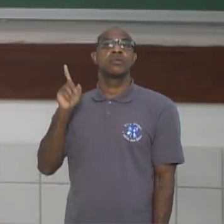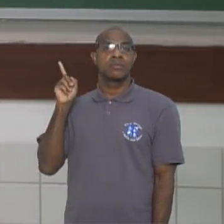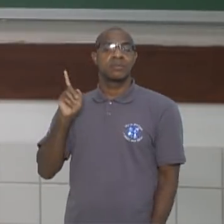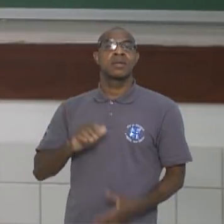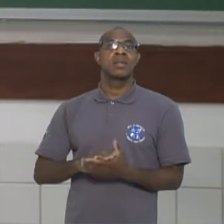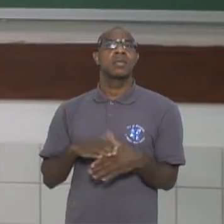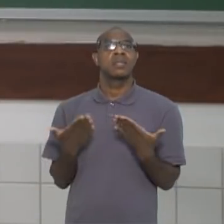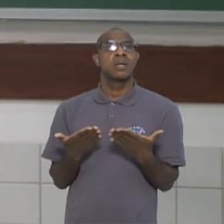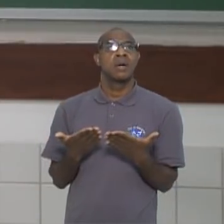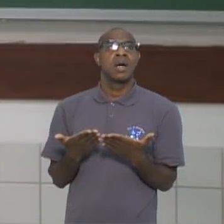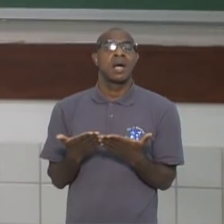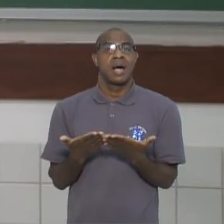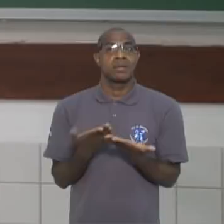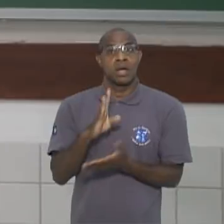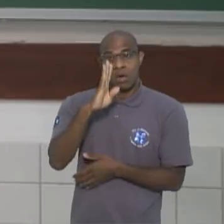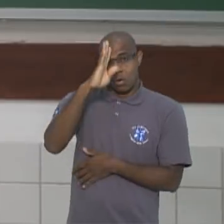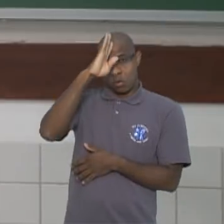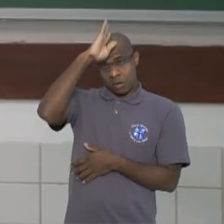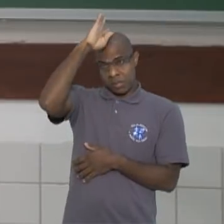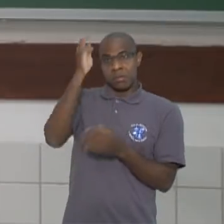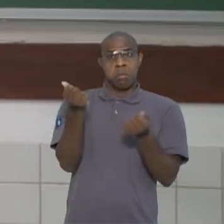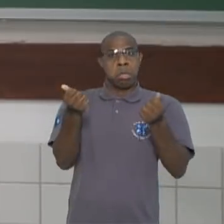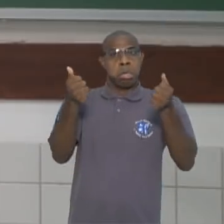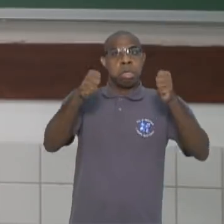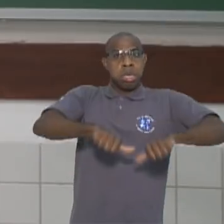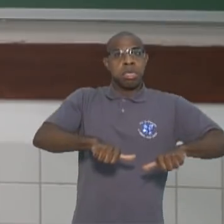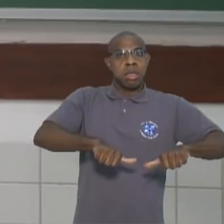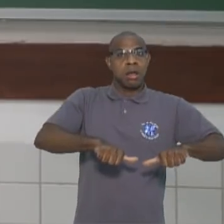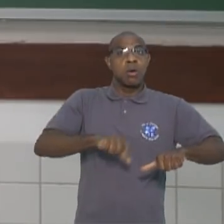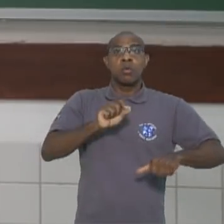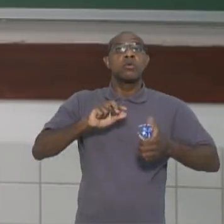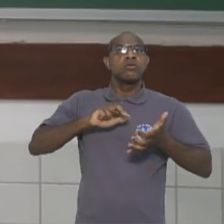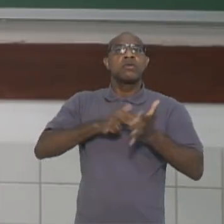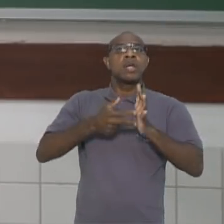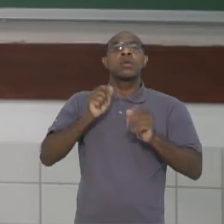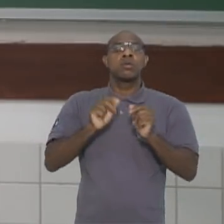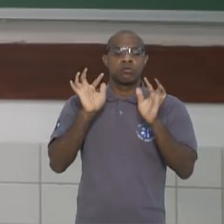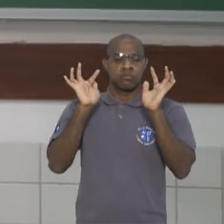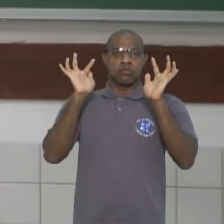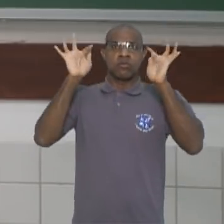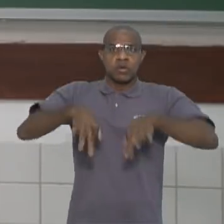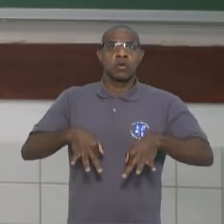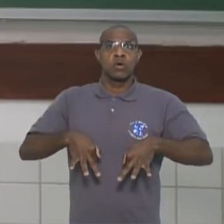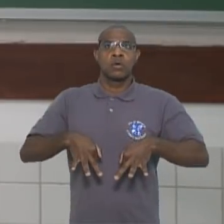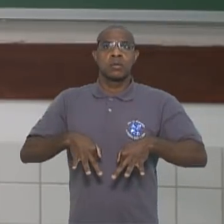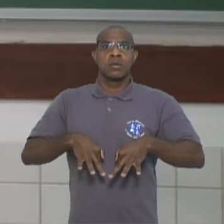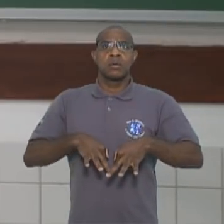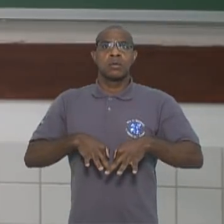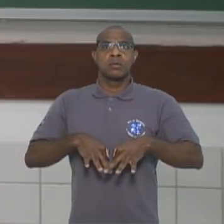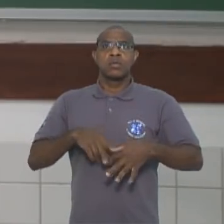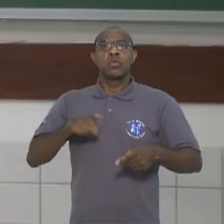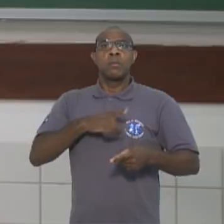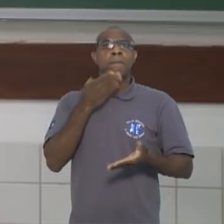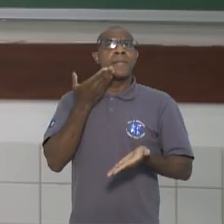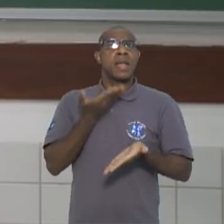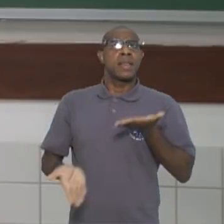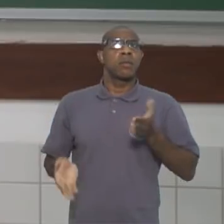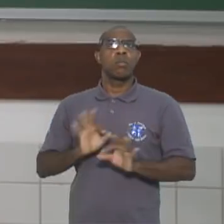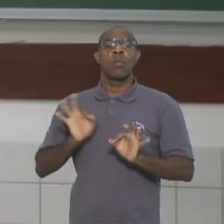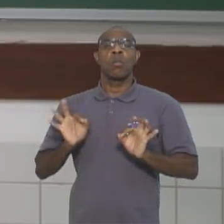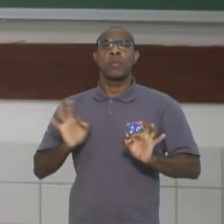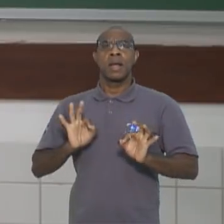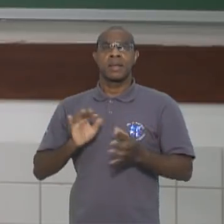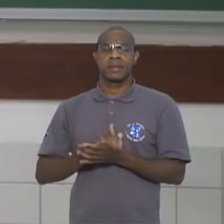que a queda do Império Romano do Ocidente não significou o fim do Império Romano, porque continuou existindo o Império Romano